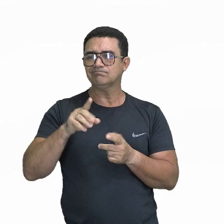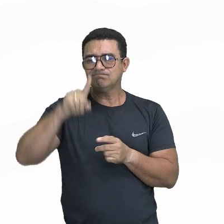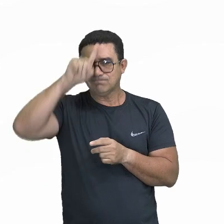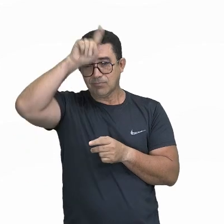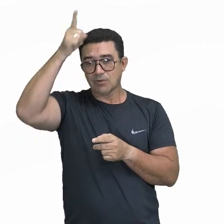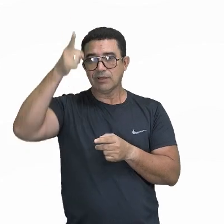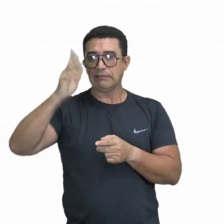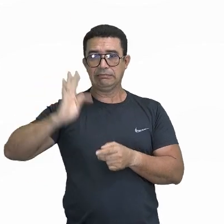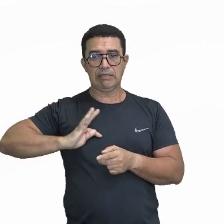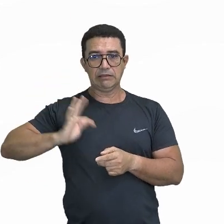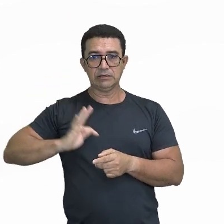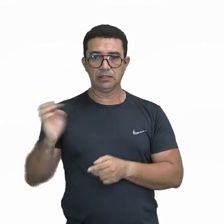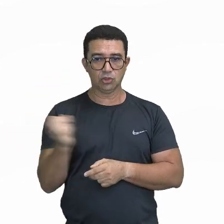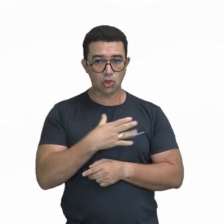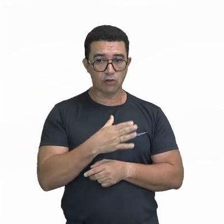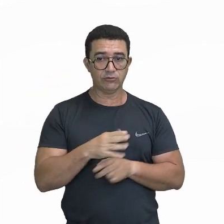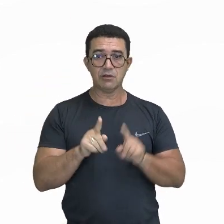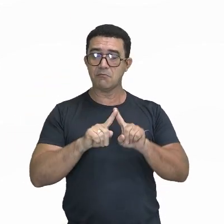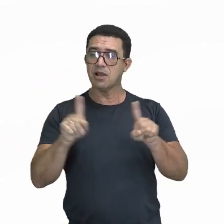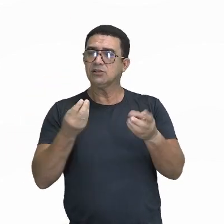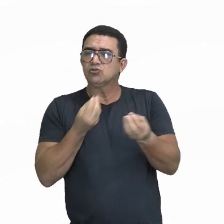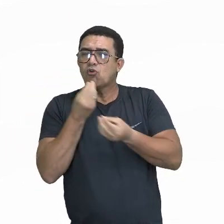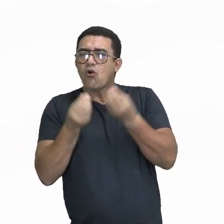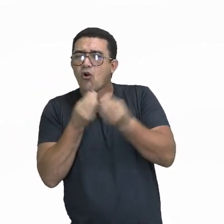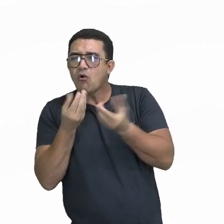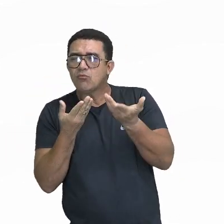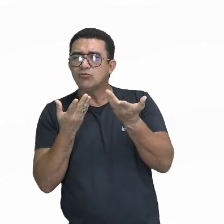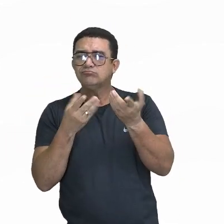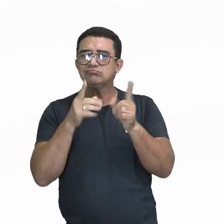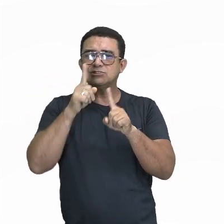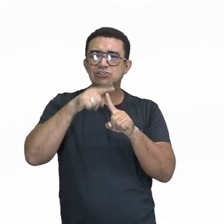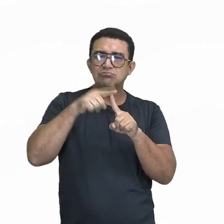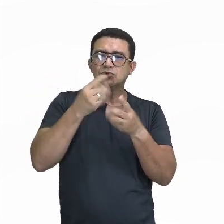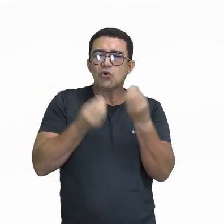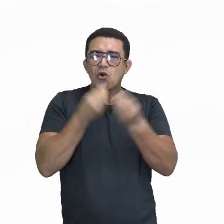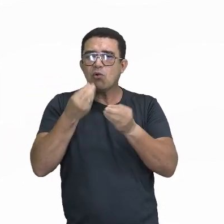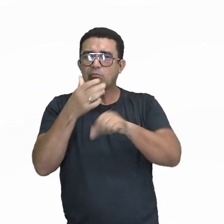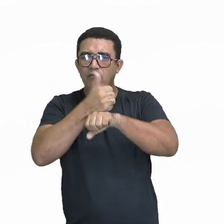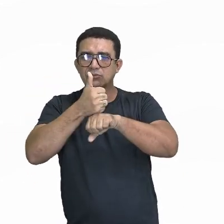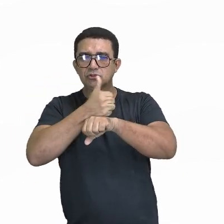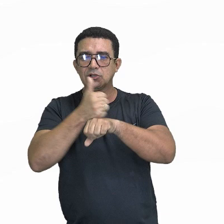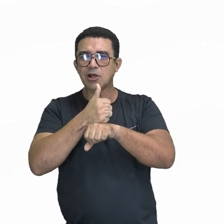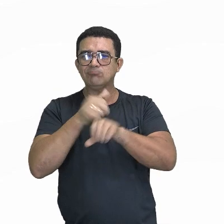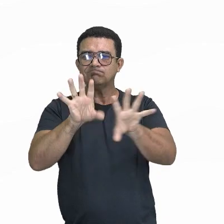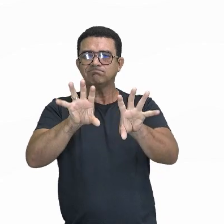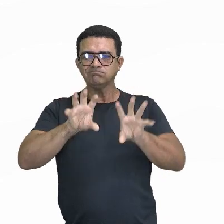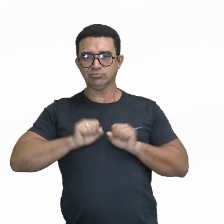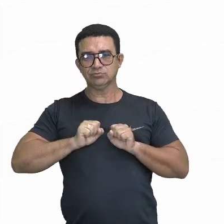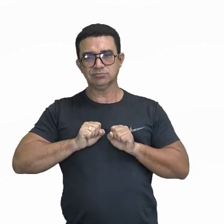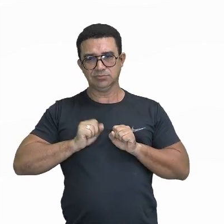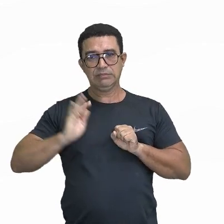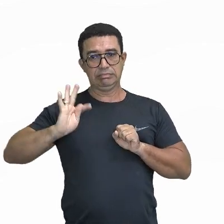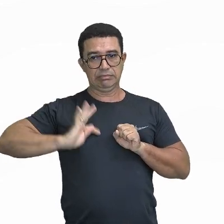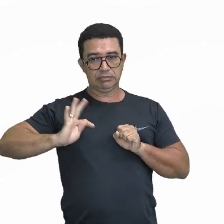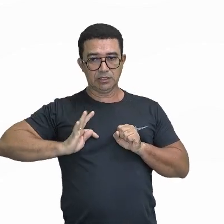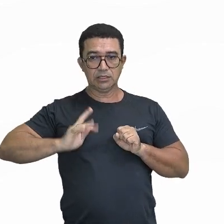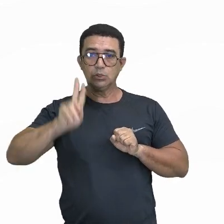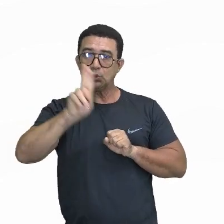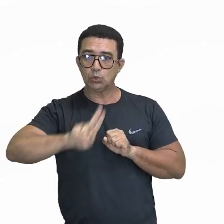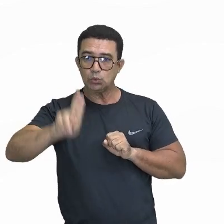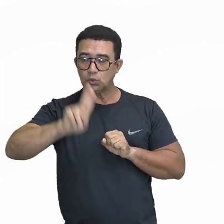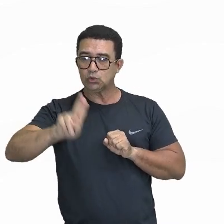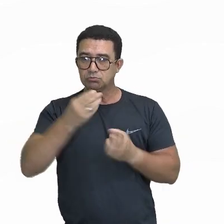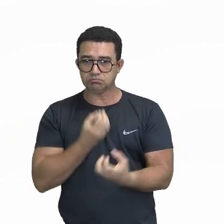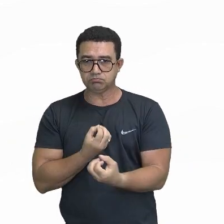mas principalmente pela maneira como o artista se apropria delas e as utiliza para